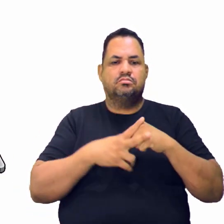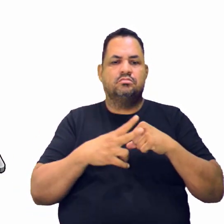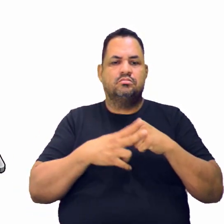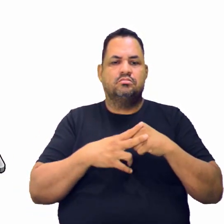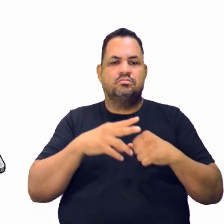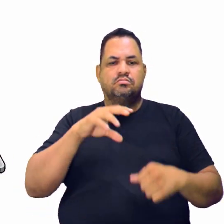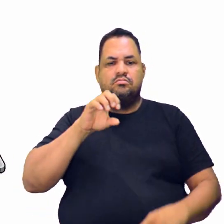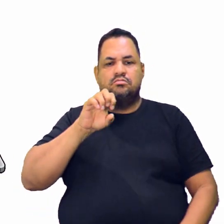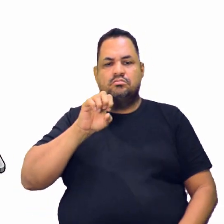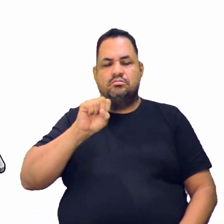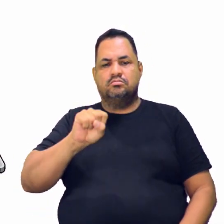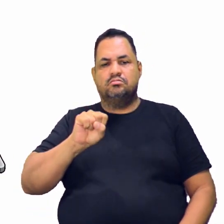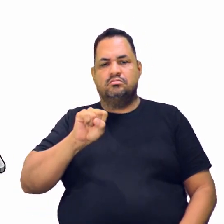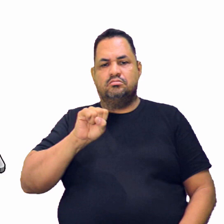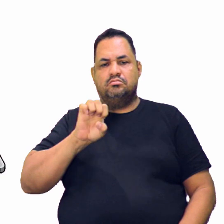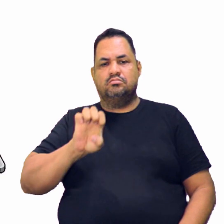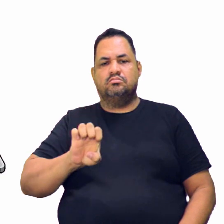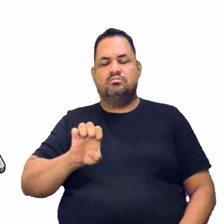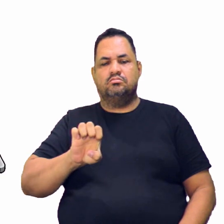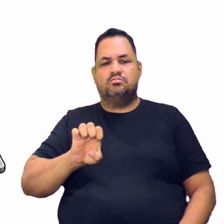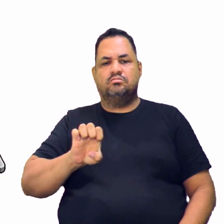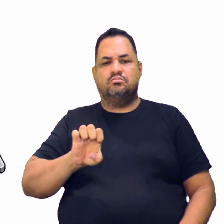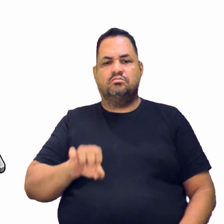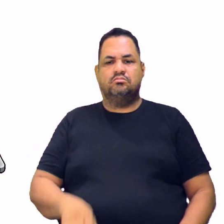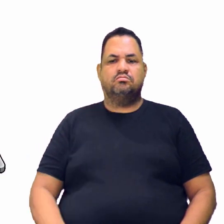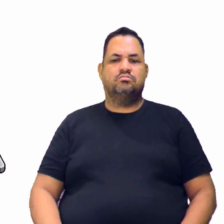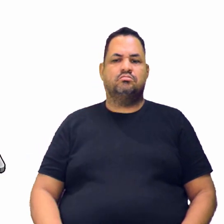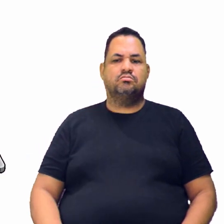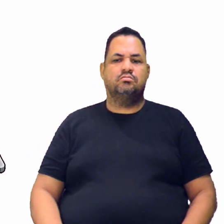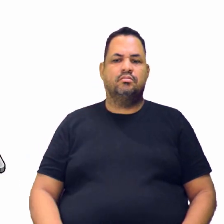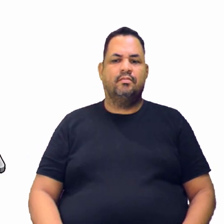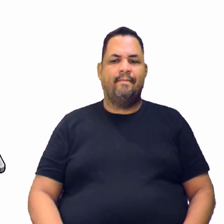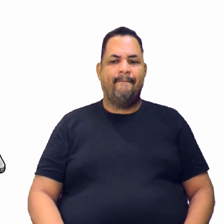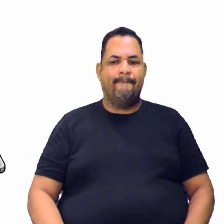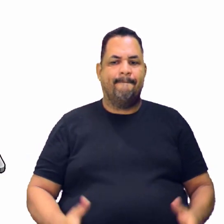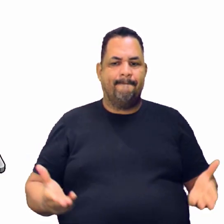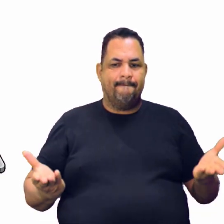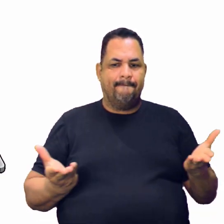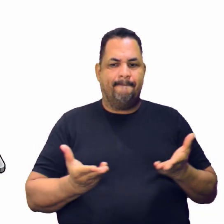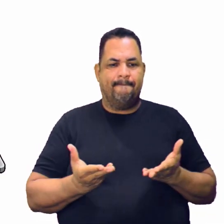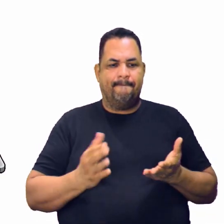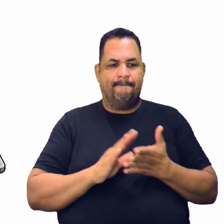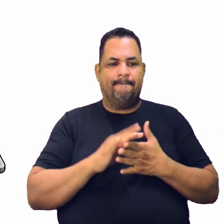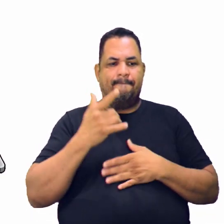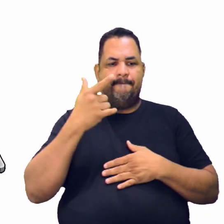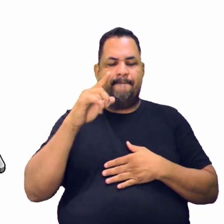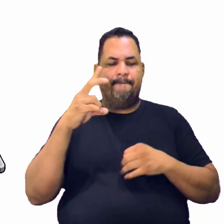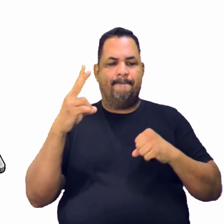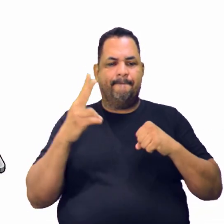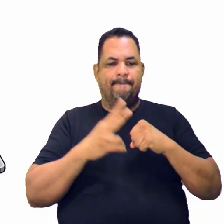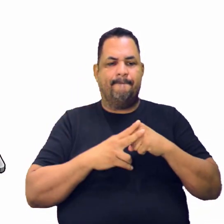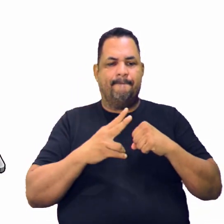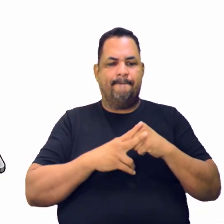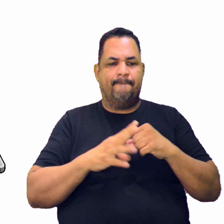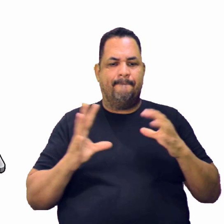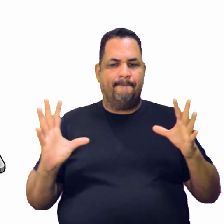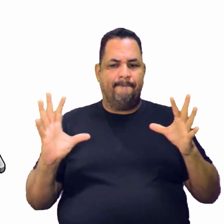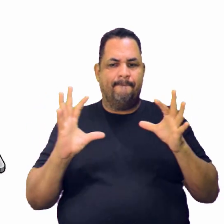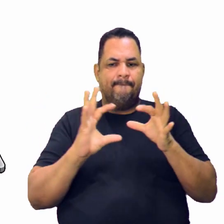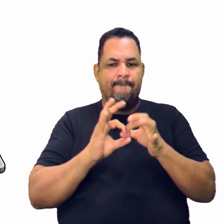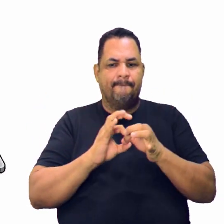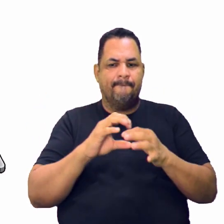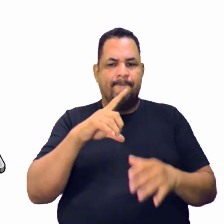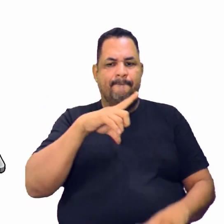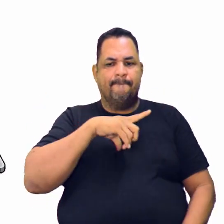o se, né? Que é o índice de determinação. Agora mais outra aqui, agora com verbo de ligação.